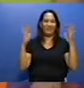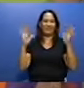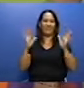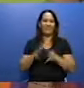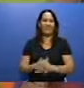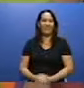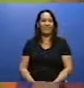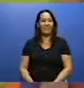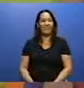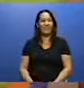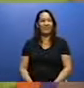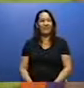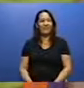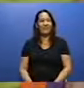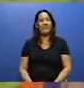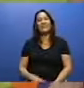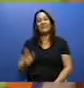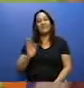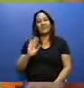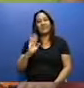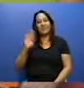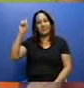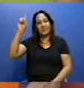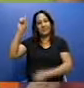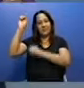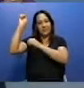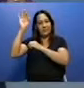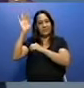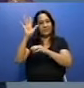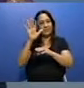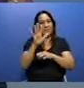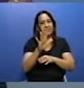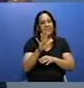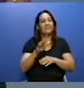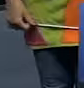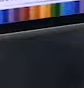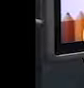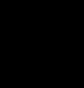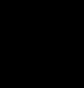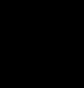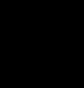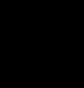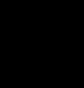novamente, tá bom? Fiquem com Deus e até a próxima aula. Tchau!